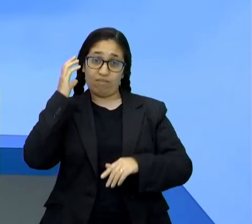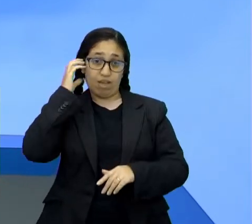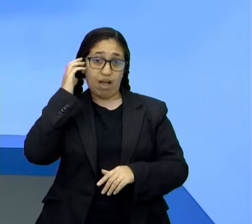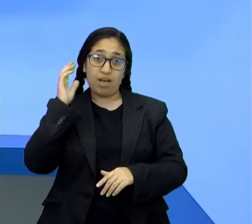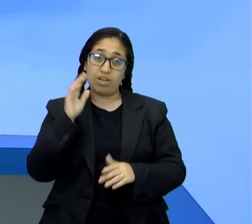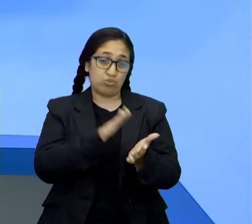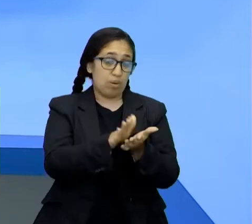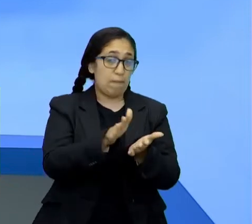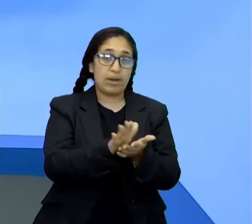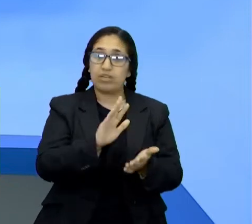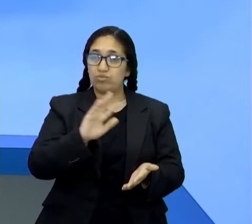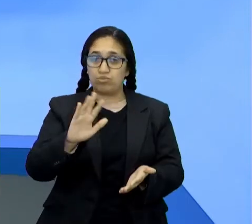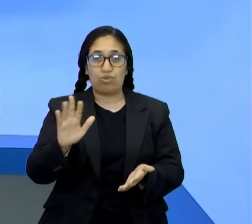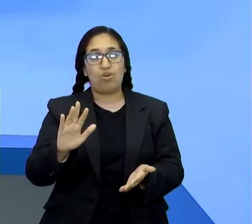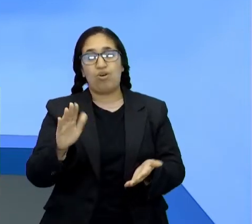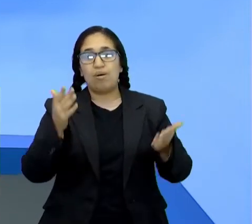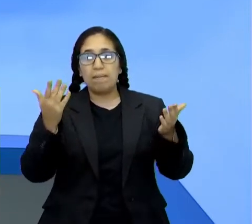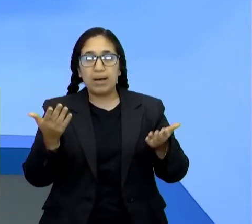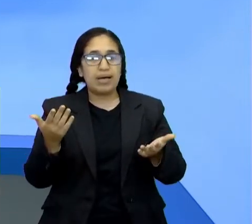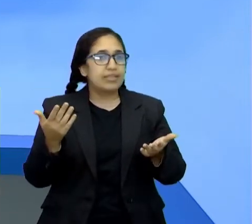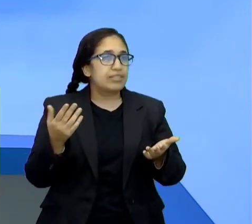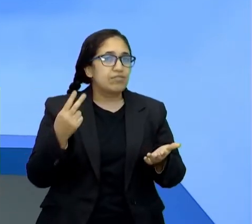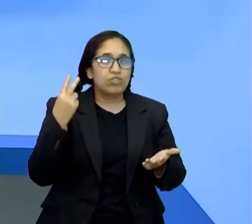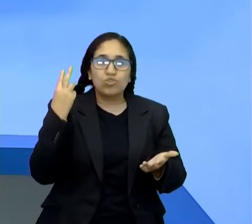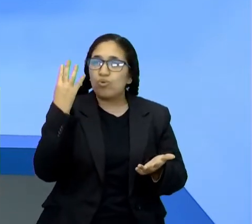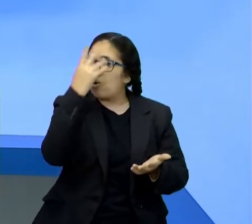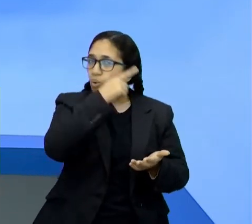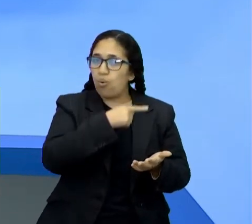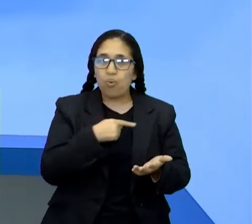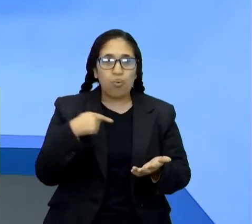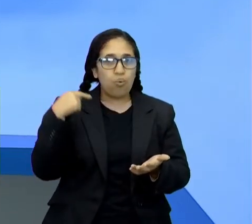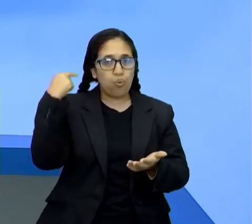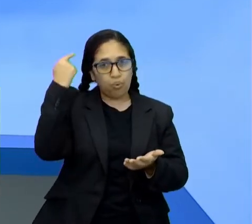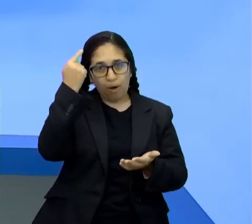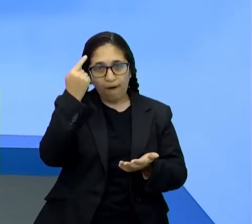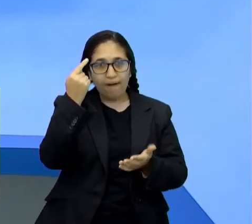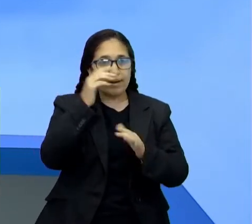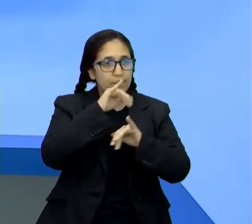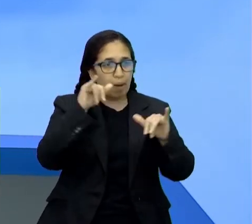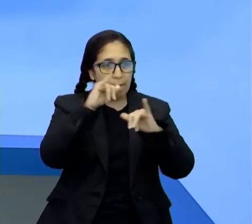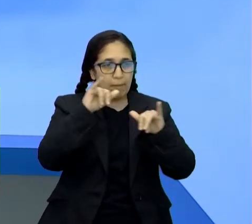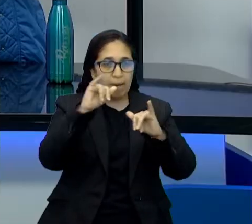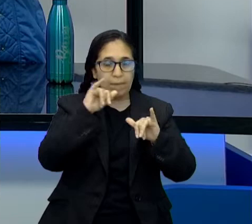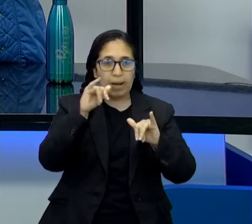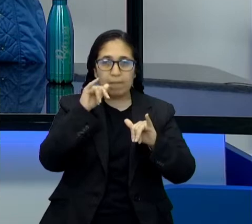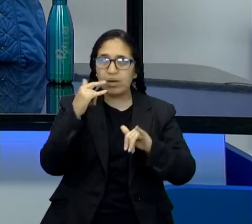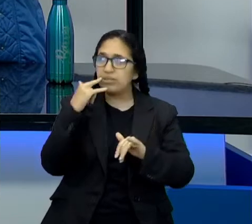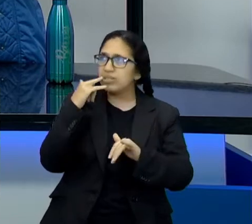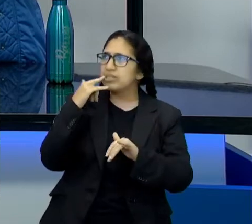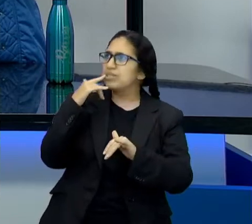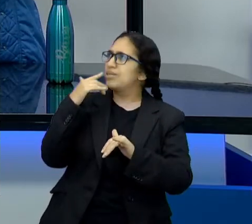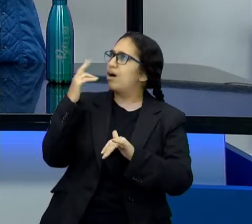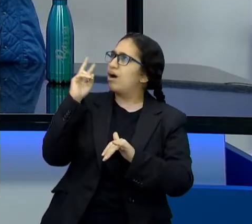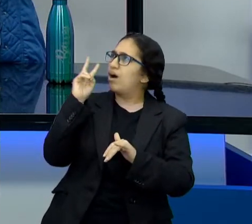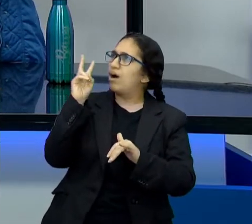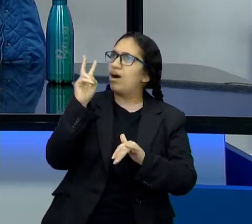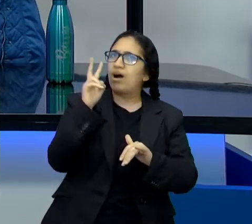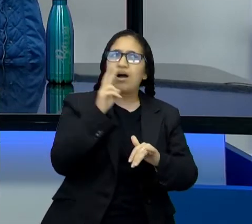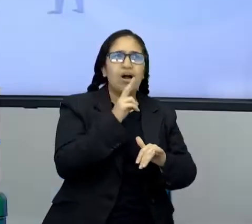E o jornal impresso. Hoje, como é jornal 24 horas por dia, há uma demanda, a gente cansa, né? Sim. Então